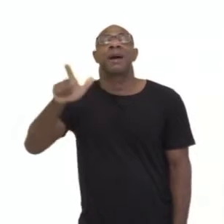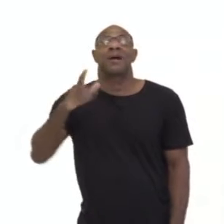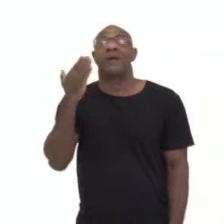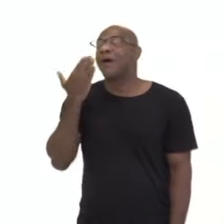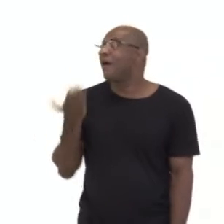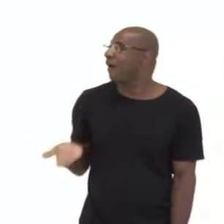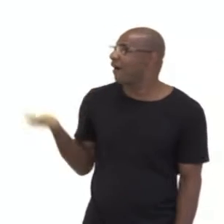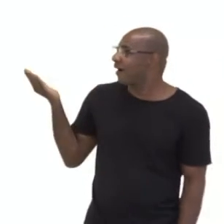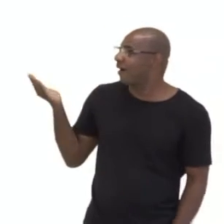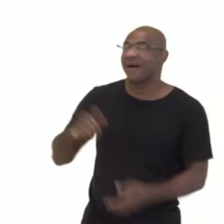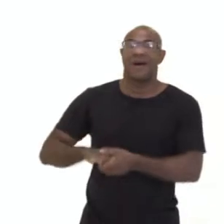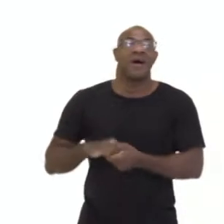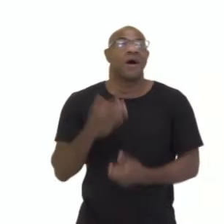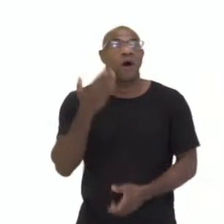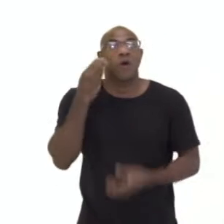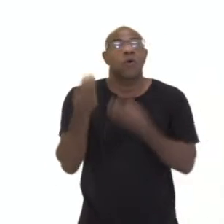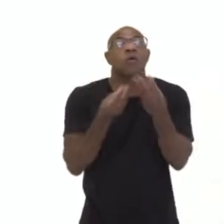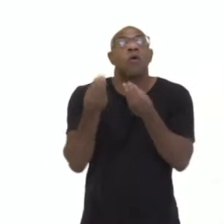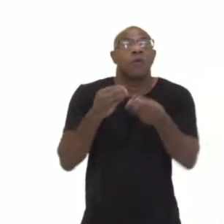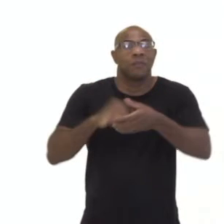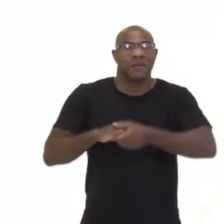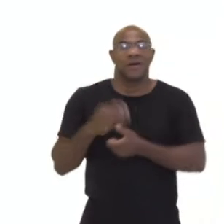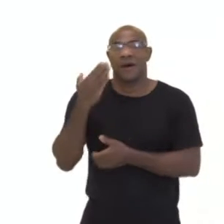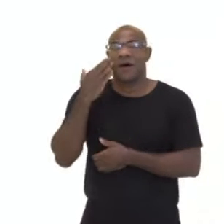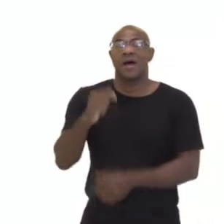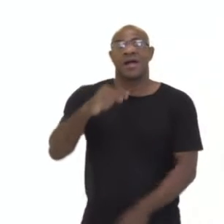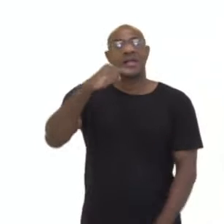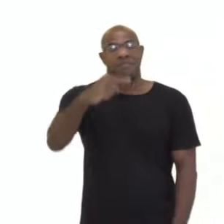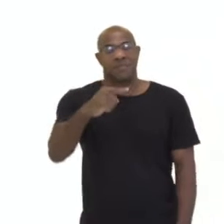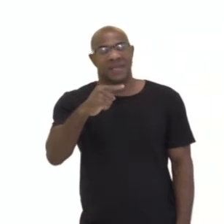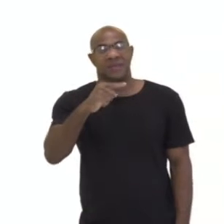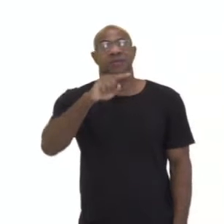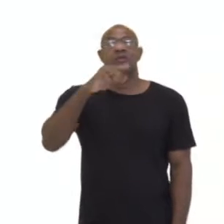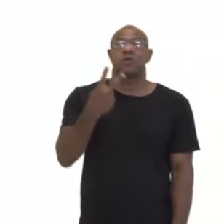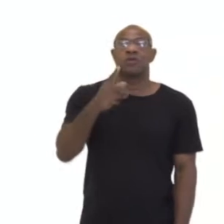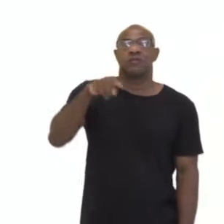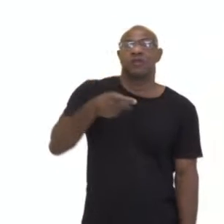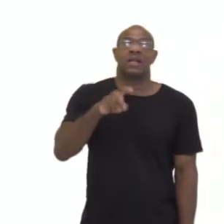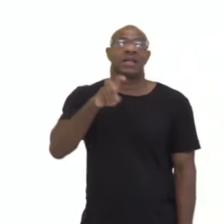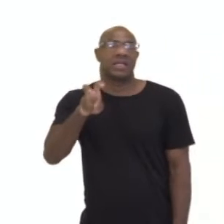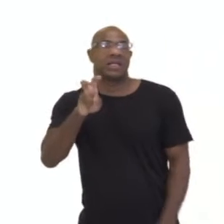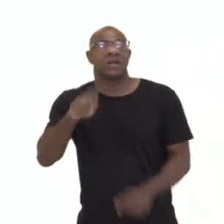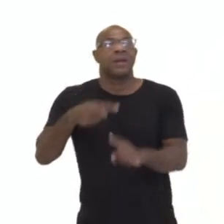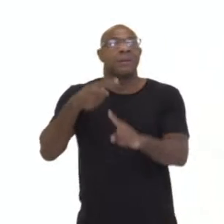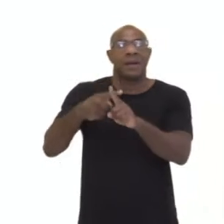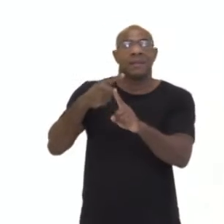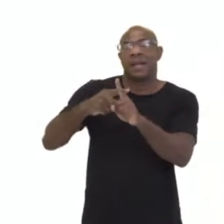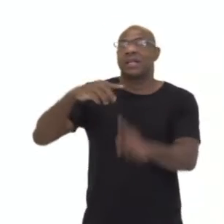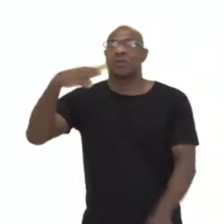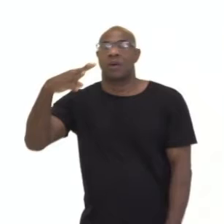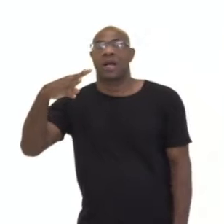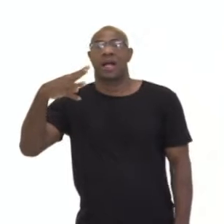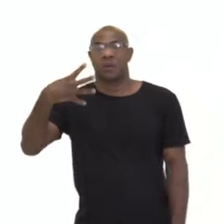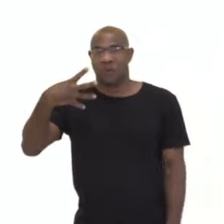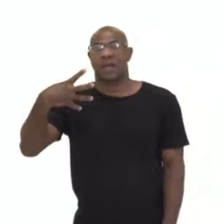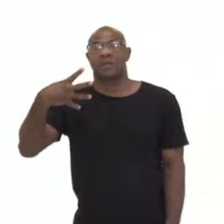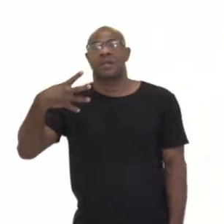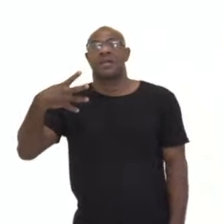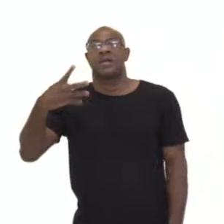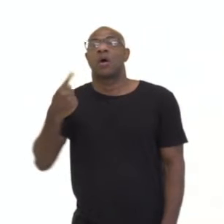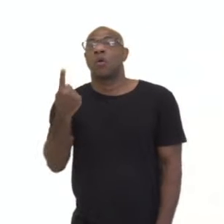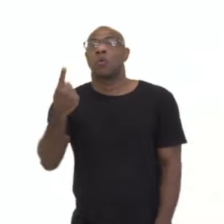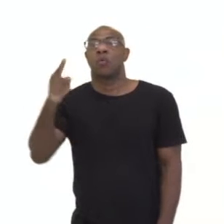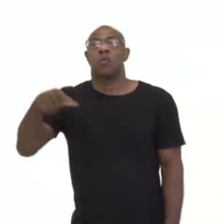o 2,5. Então, menos 2,5 mais 4 igual a 1,5. Então,